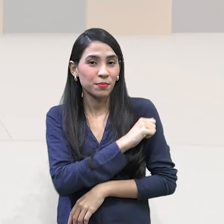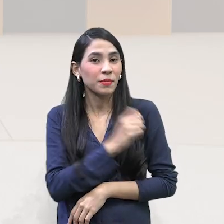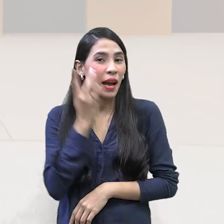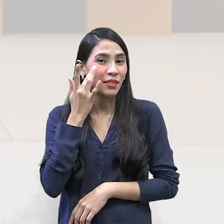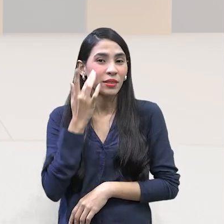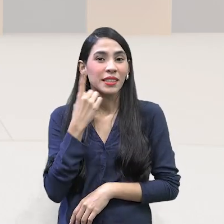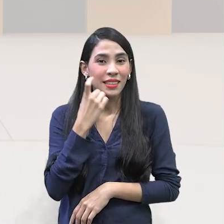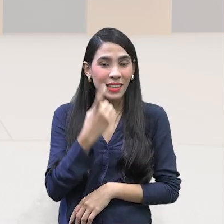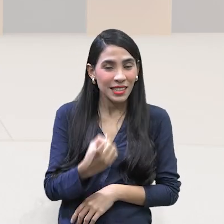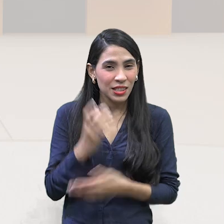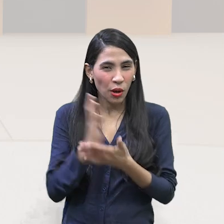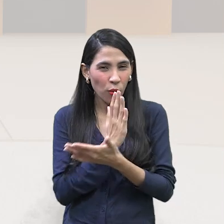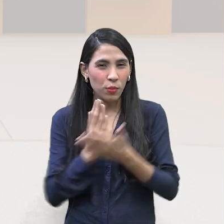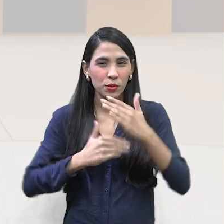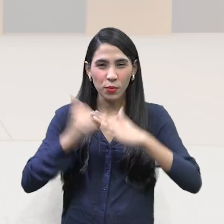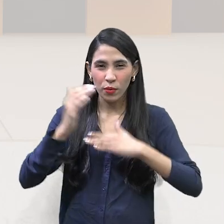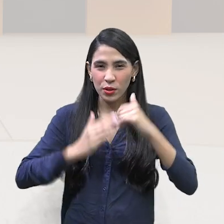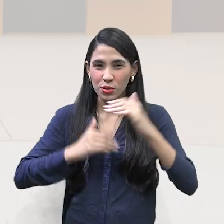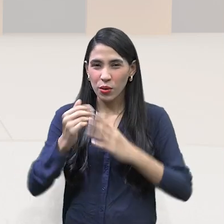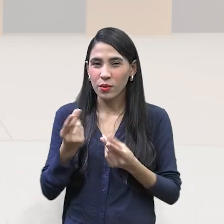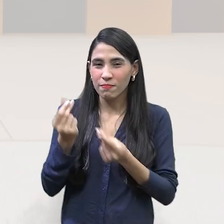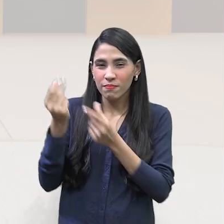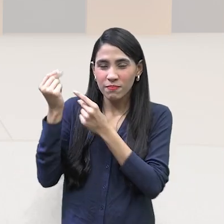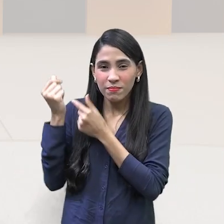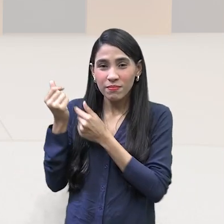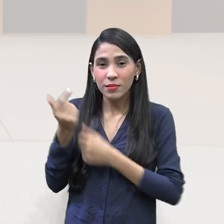algumas profissões aí que já deixaram de